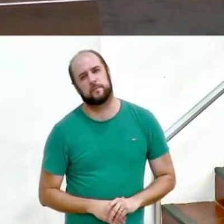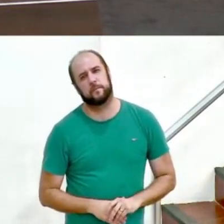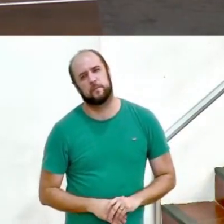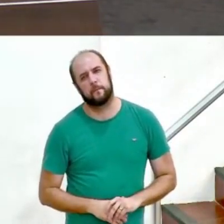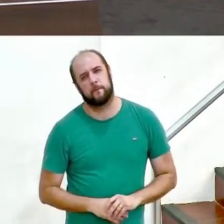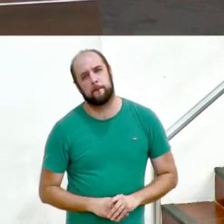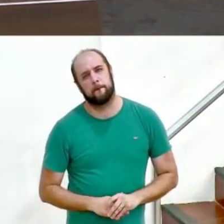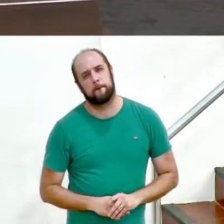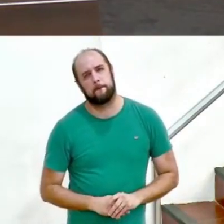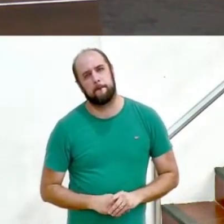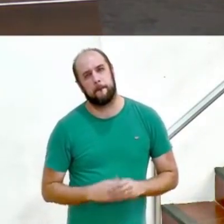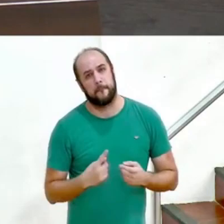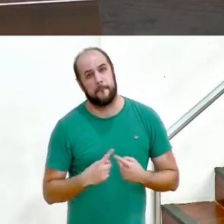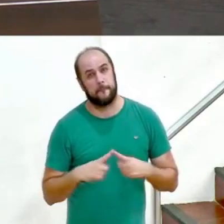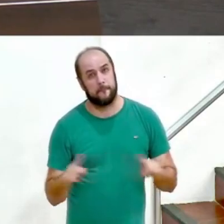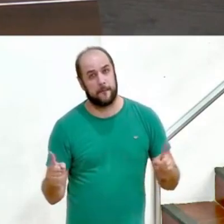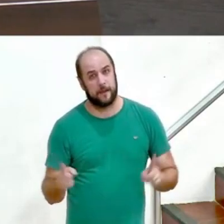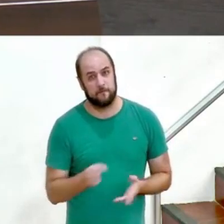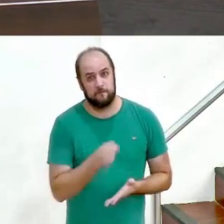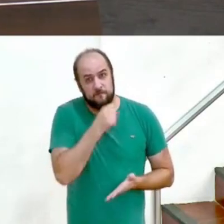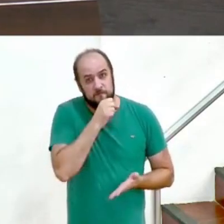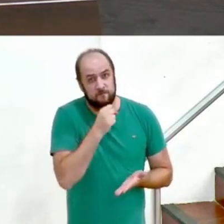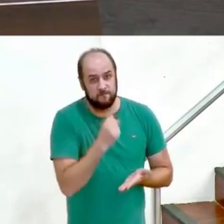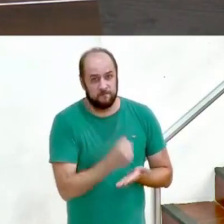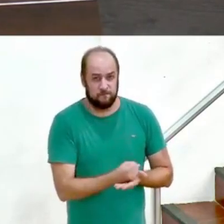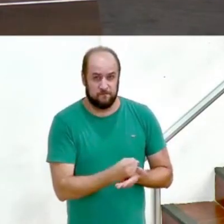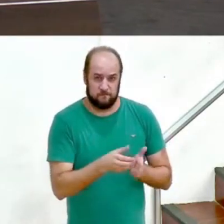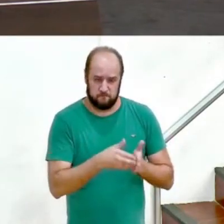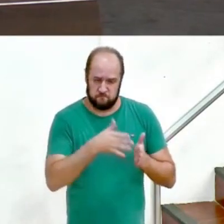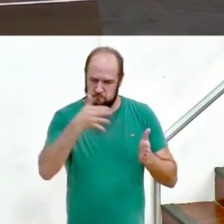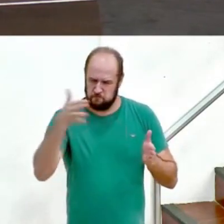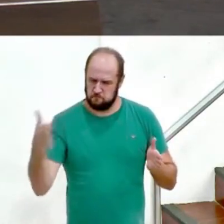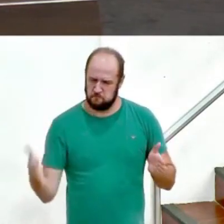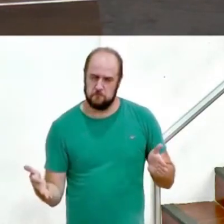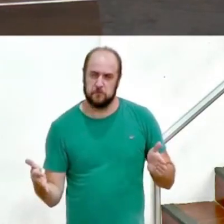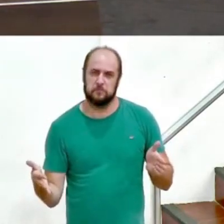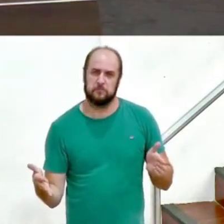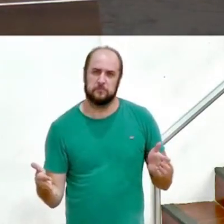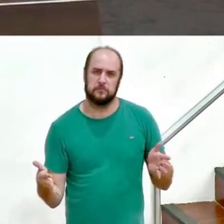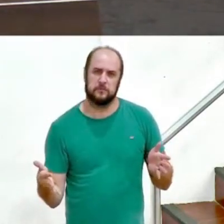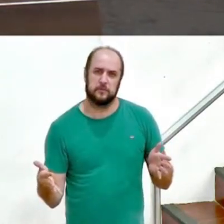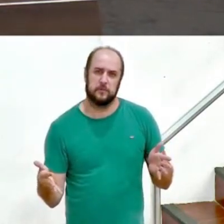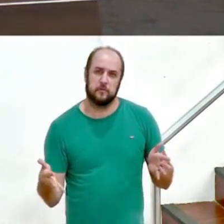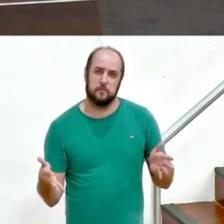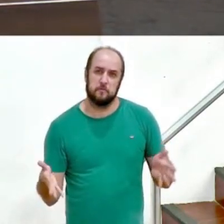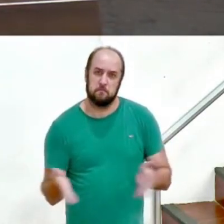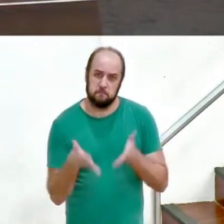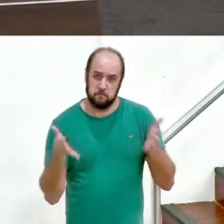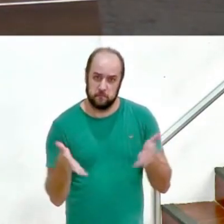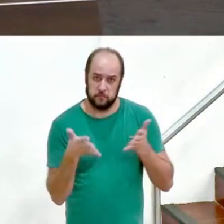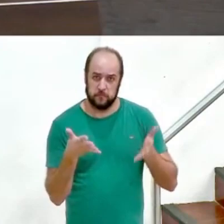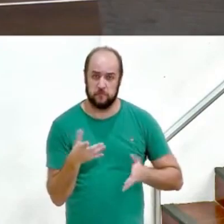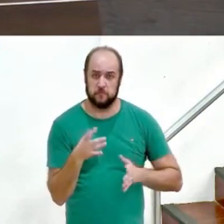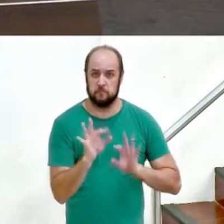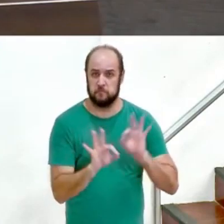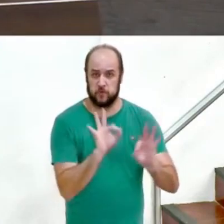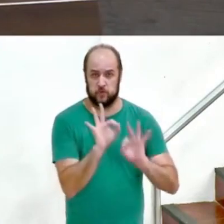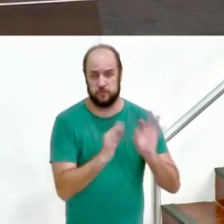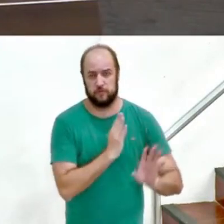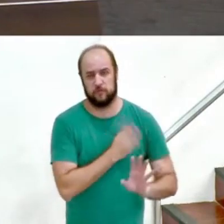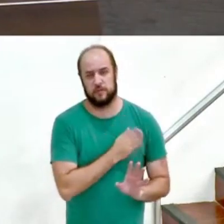mas para a mensagem ao longo do Antigo Testamento, onde as motivações do coração são